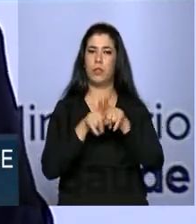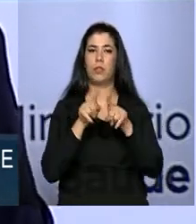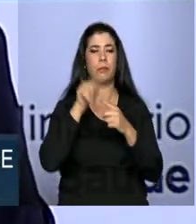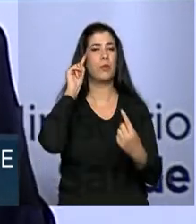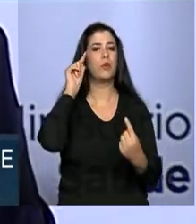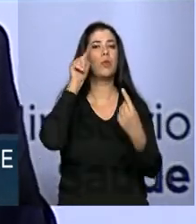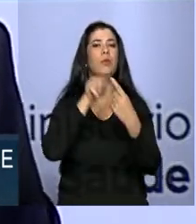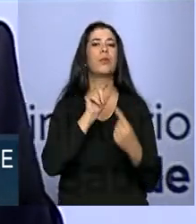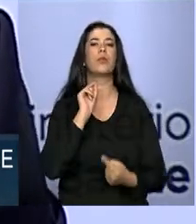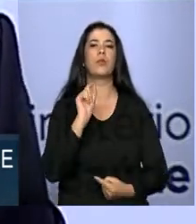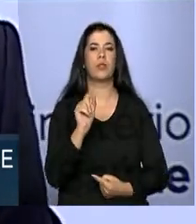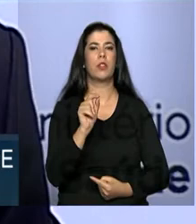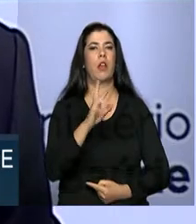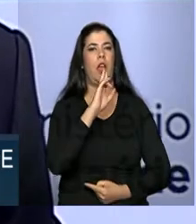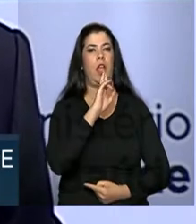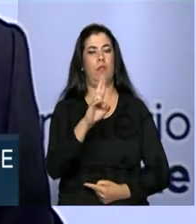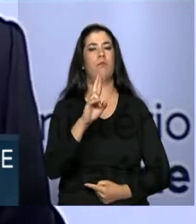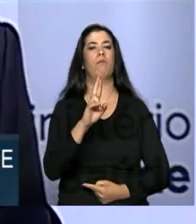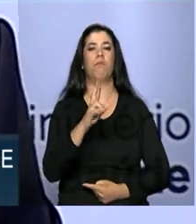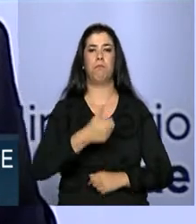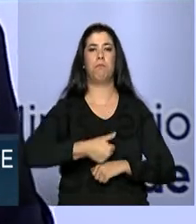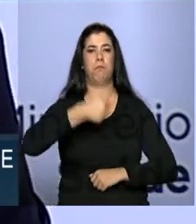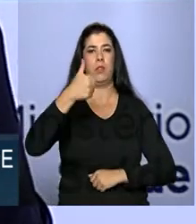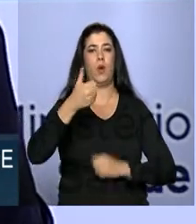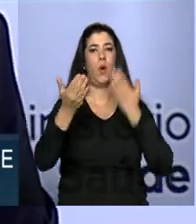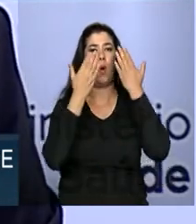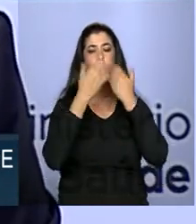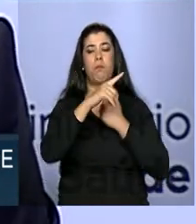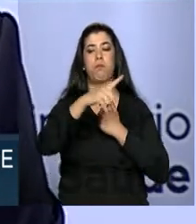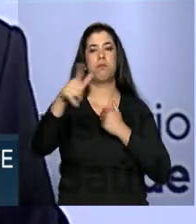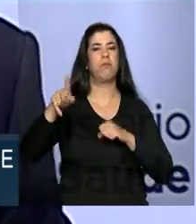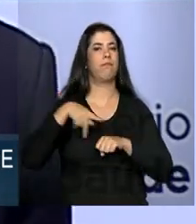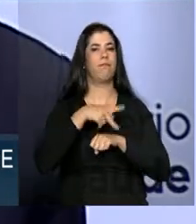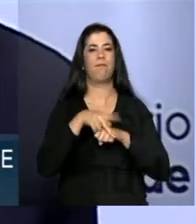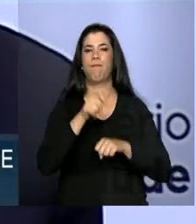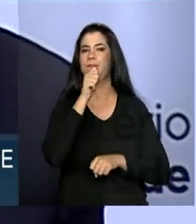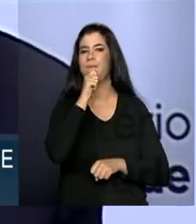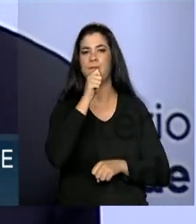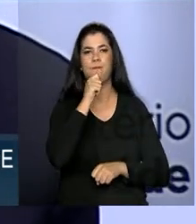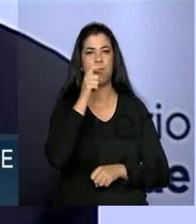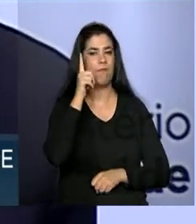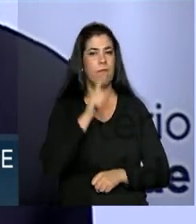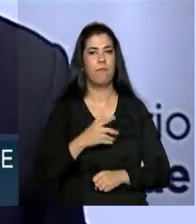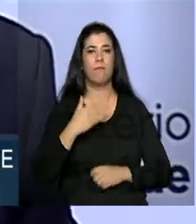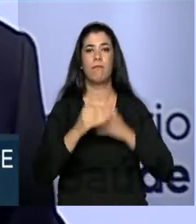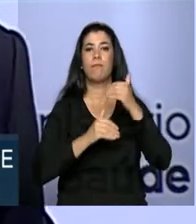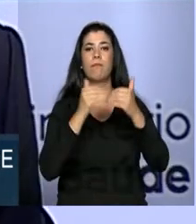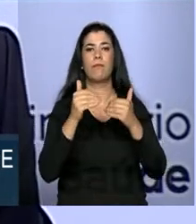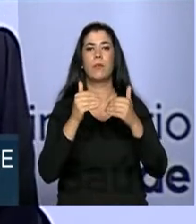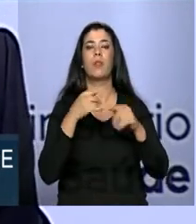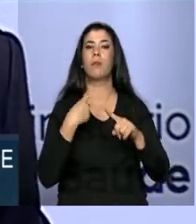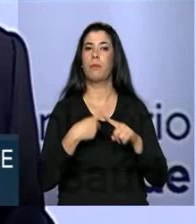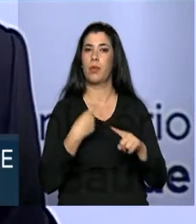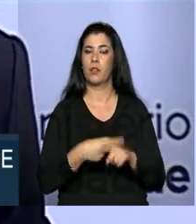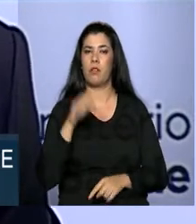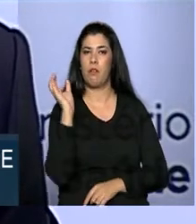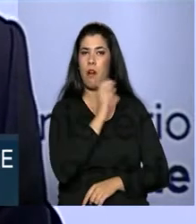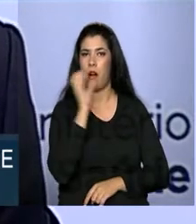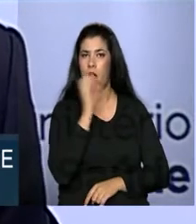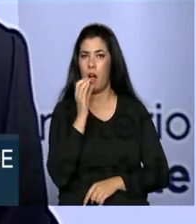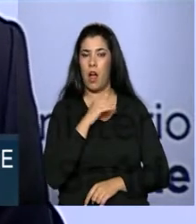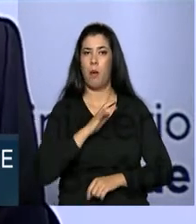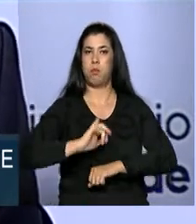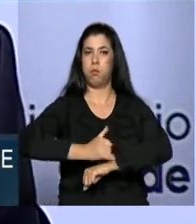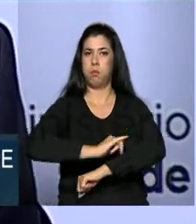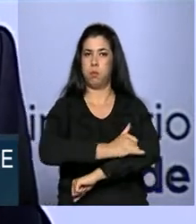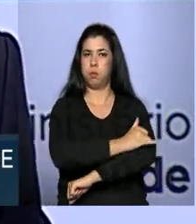obter resultados que outros países não vêm conseguindo, porque a tendência de crescimento é